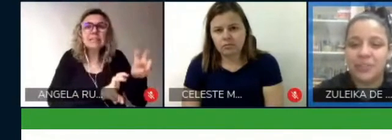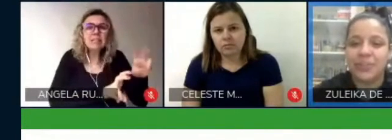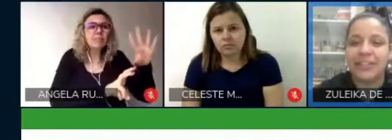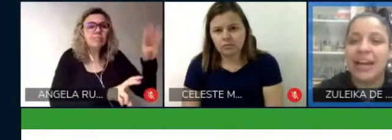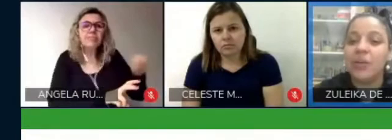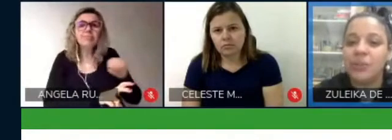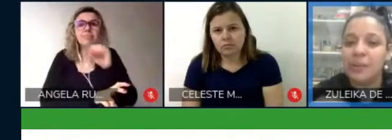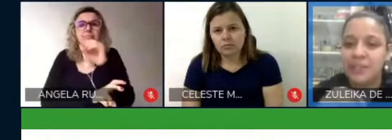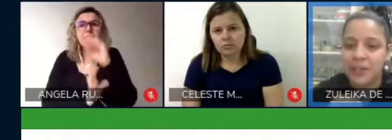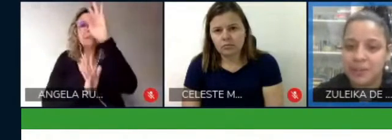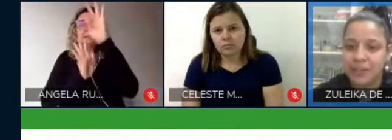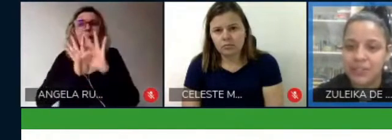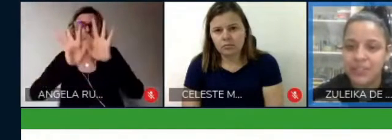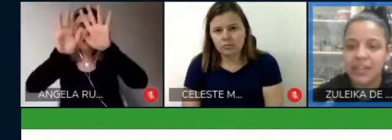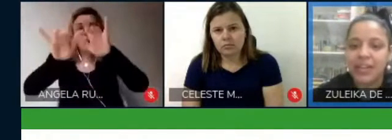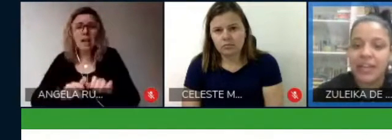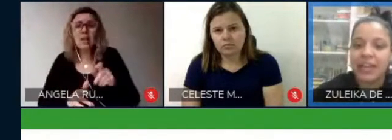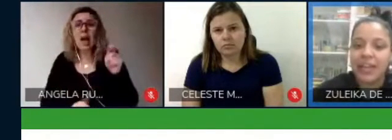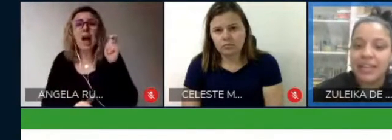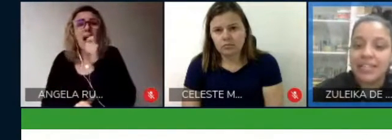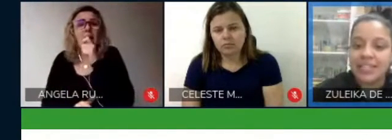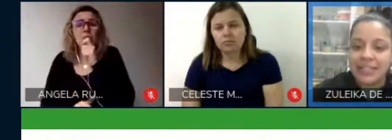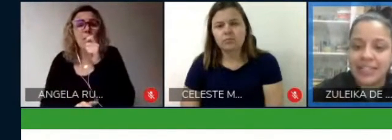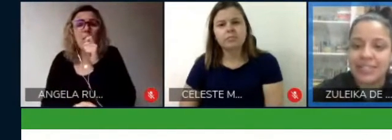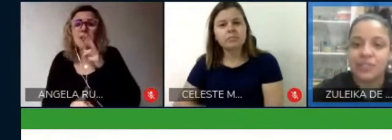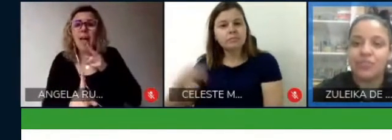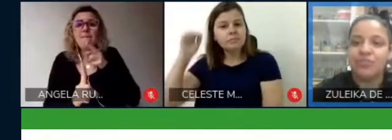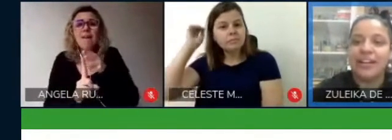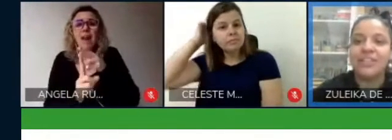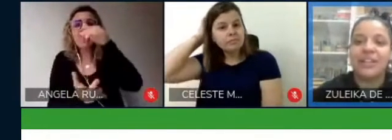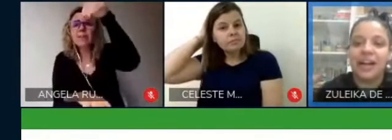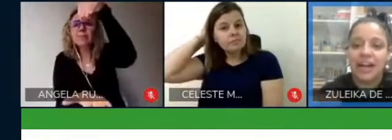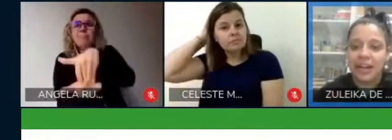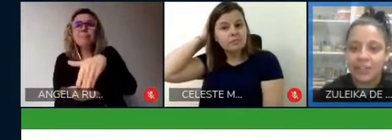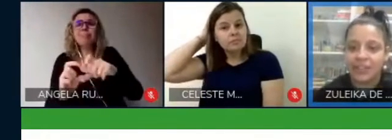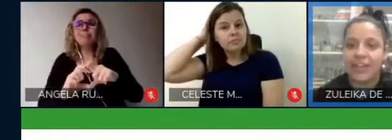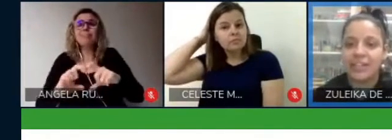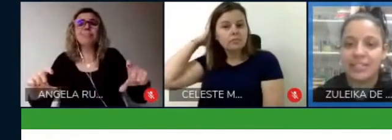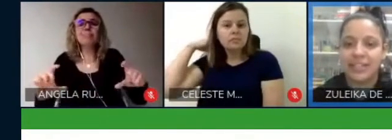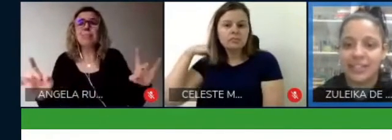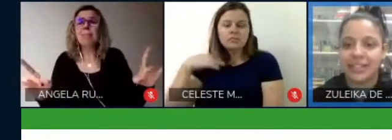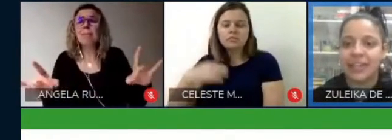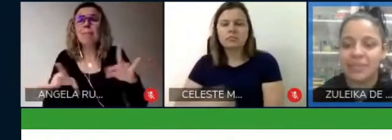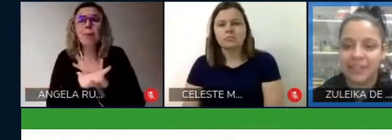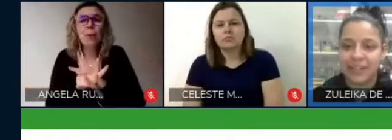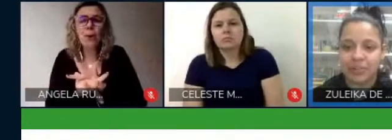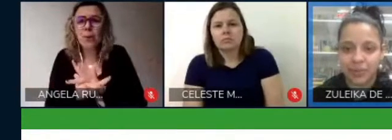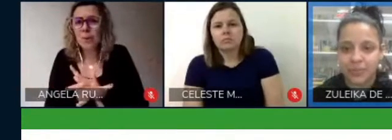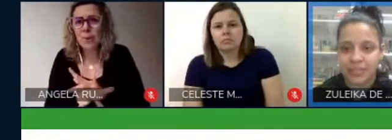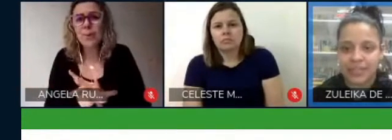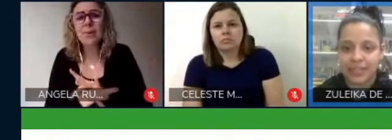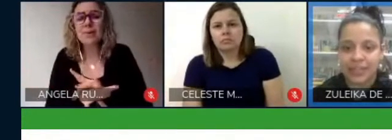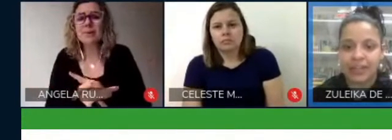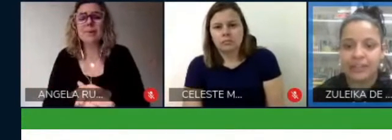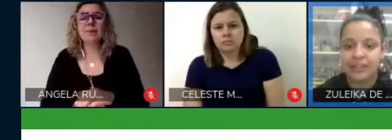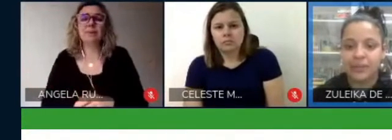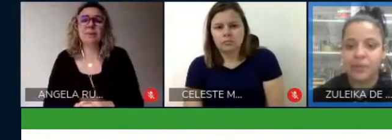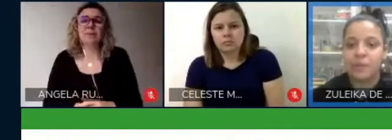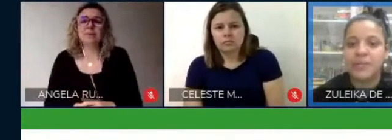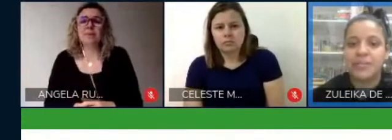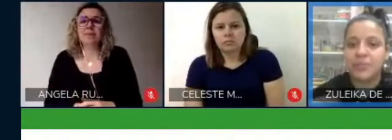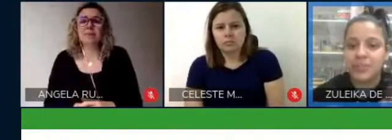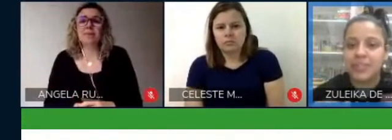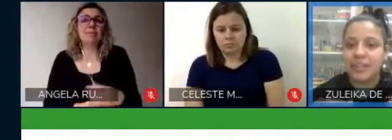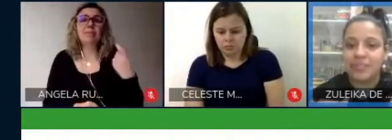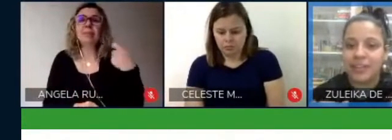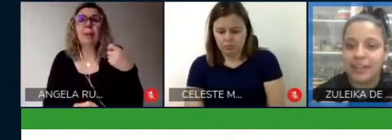meu texto e automaticamente essa citação vai gerar a referência daquele material que eu usei. Então,